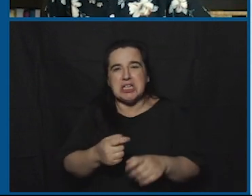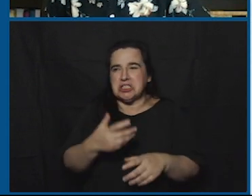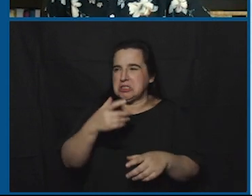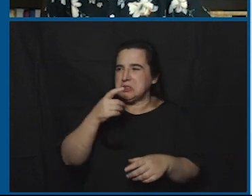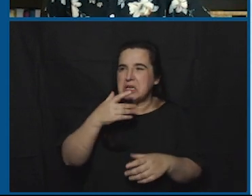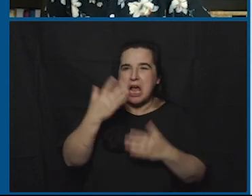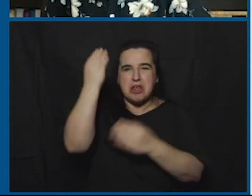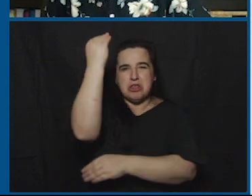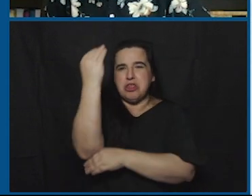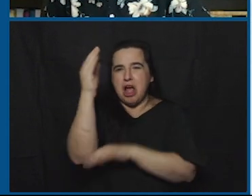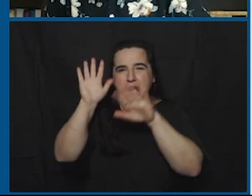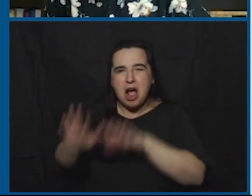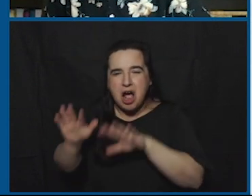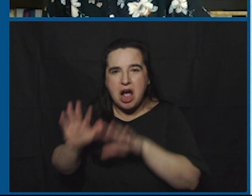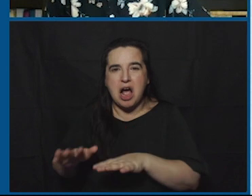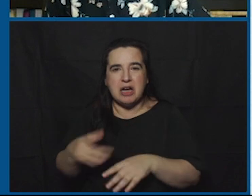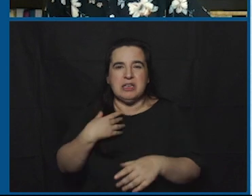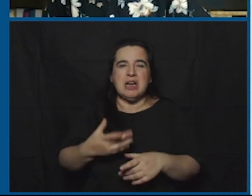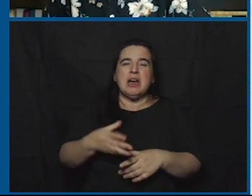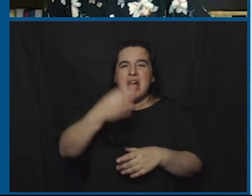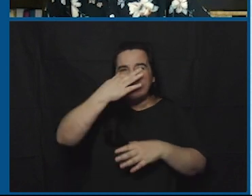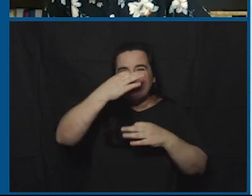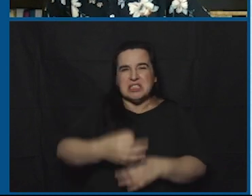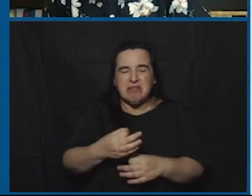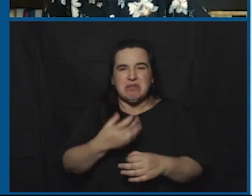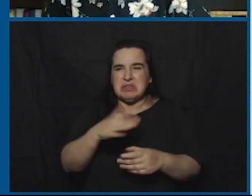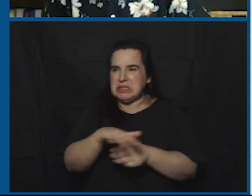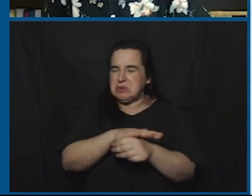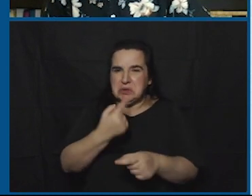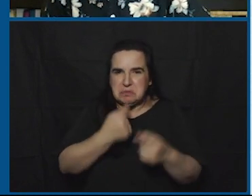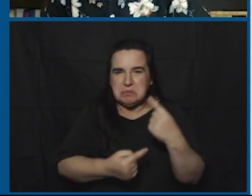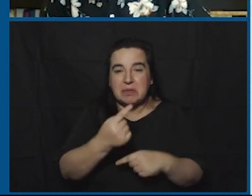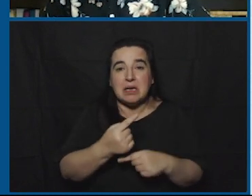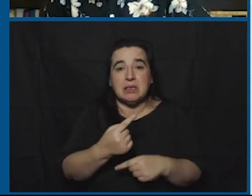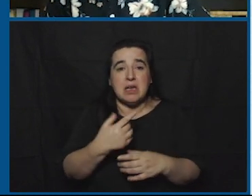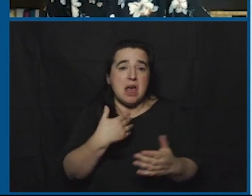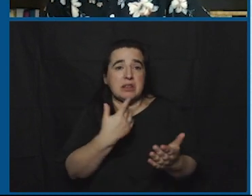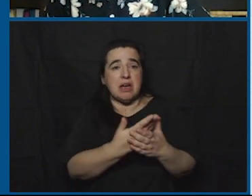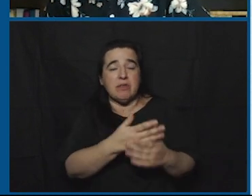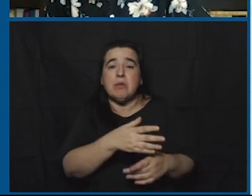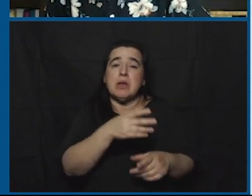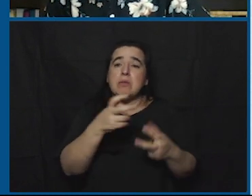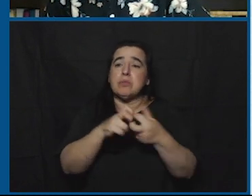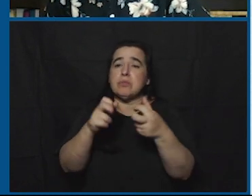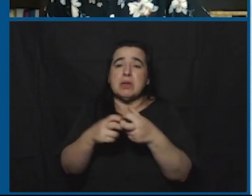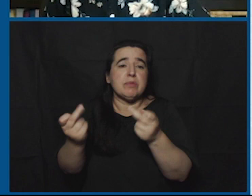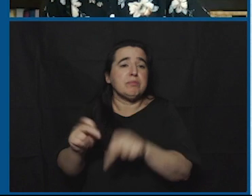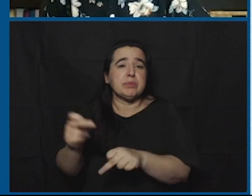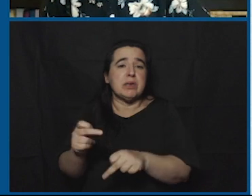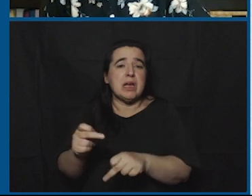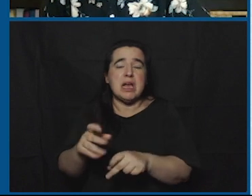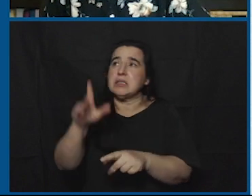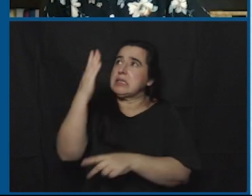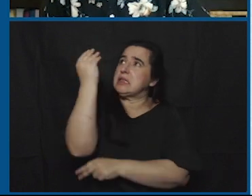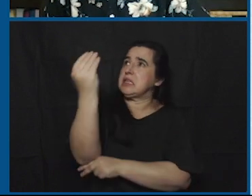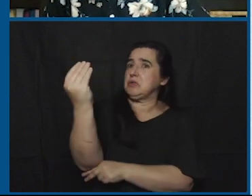que atribuíam, de uma maneira geral, todos esses males à ira dos seus deuses.